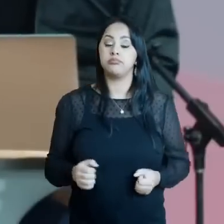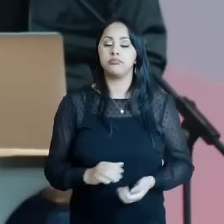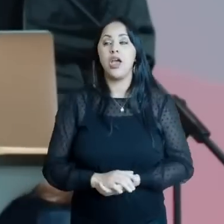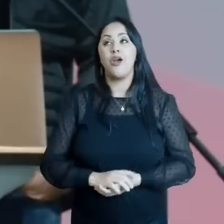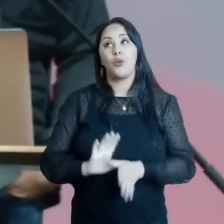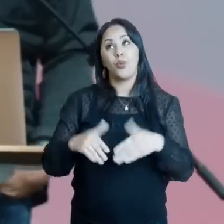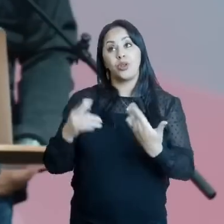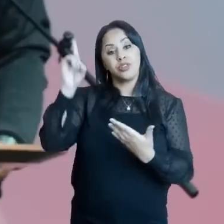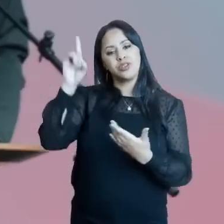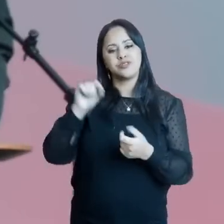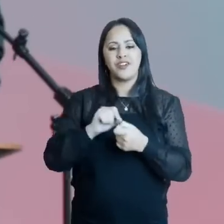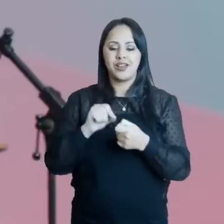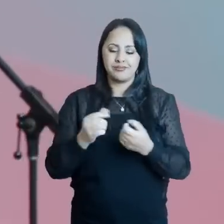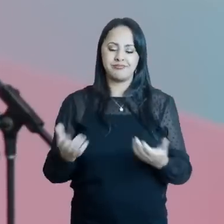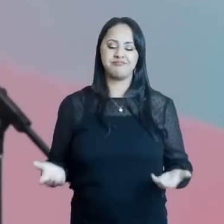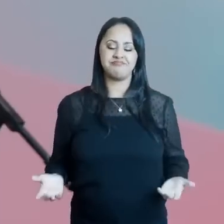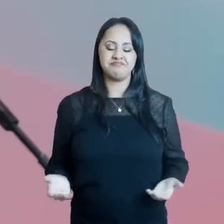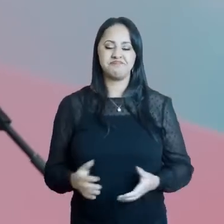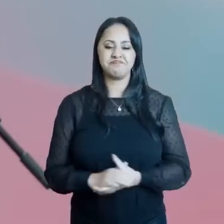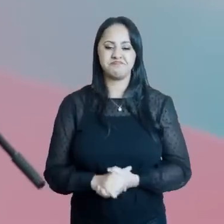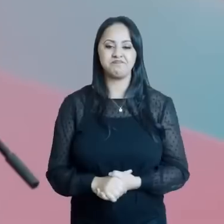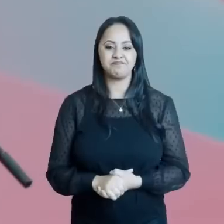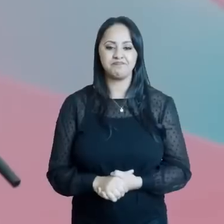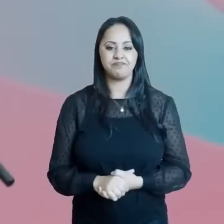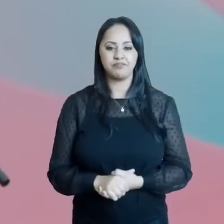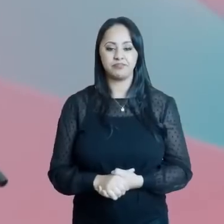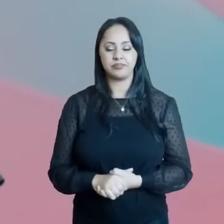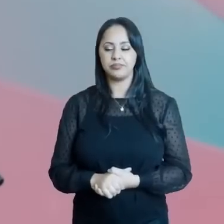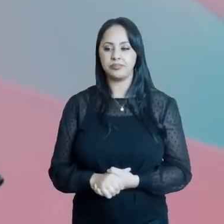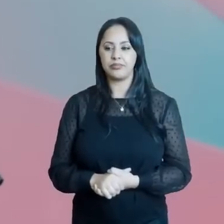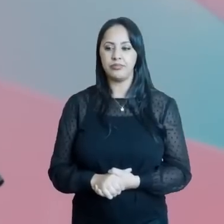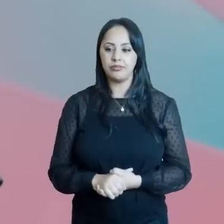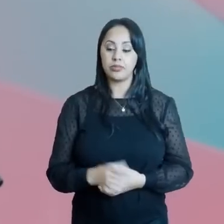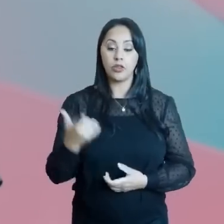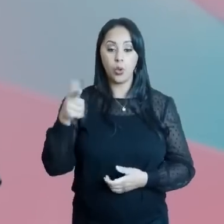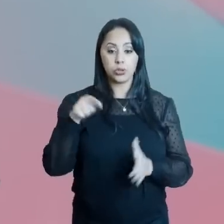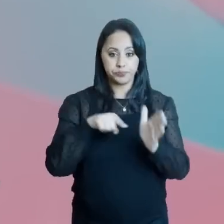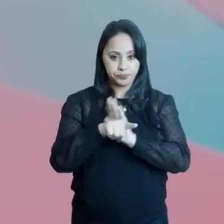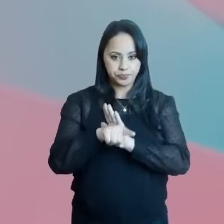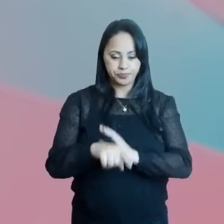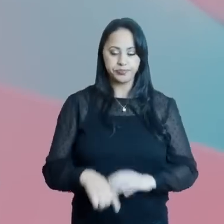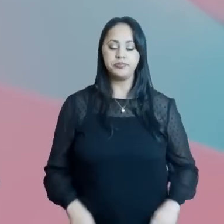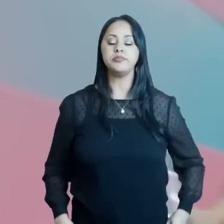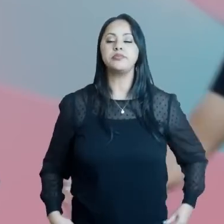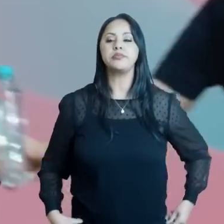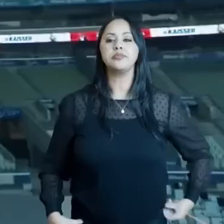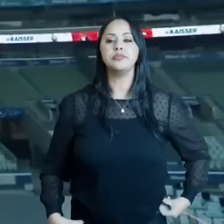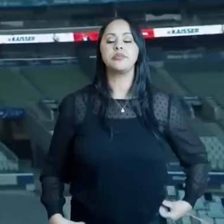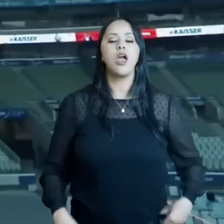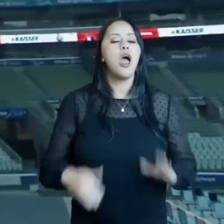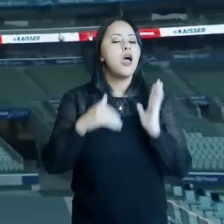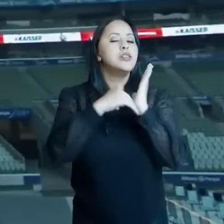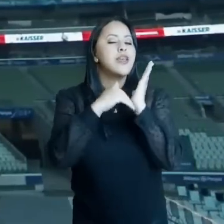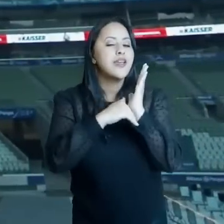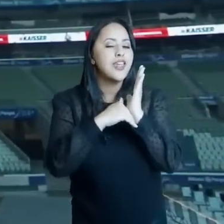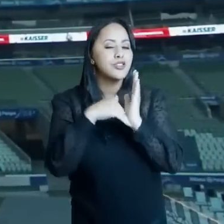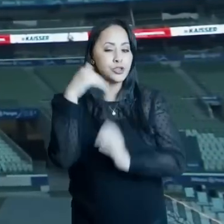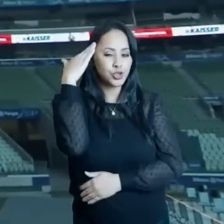ele faz. Show. Tem um aqui, Marcos Felinto. Qual o segredo do